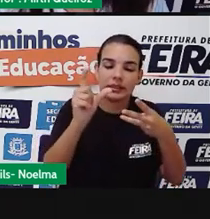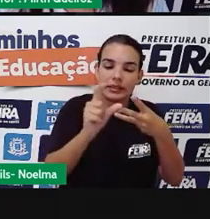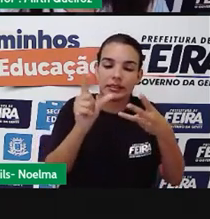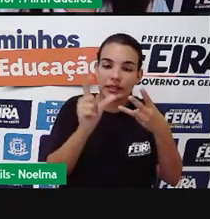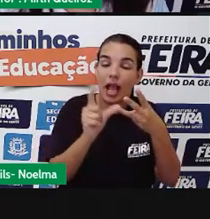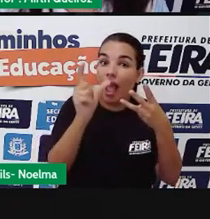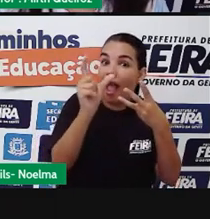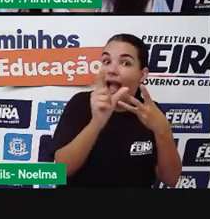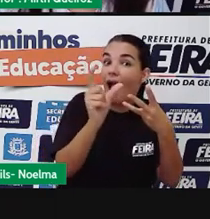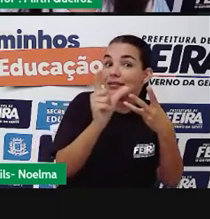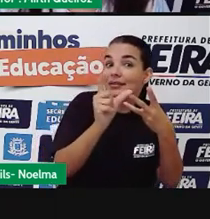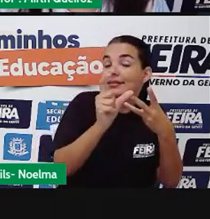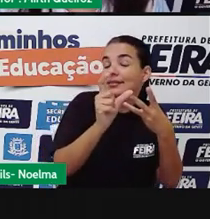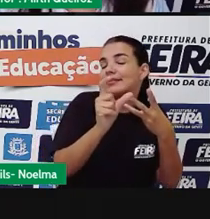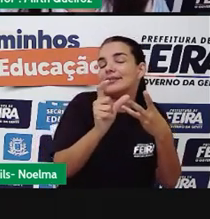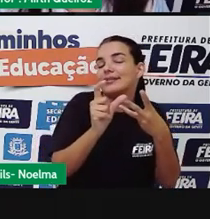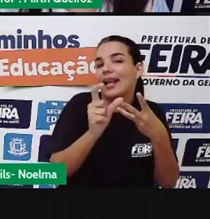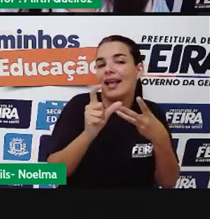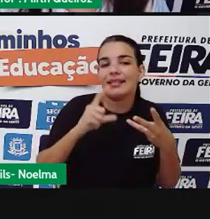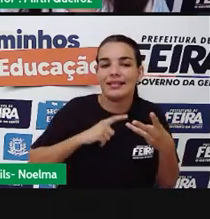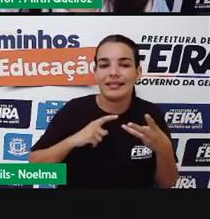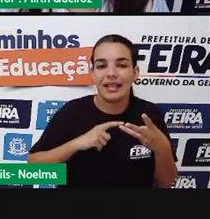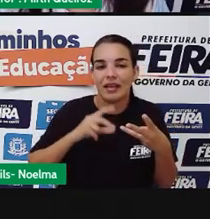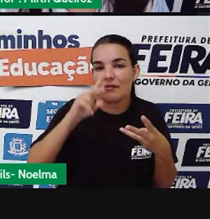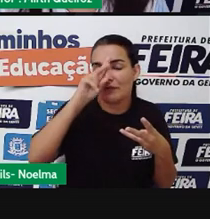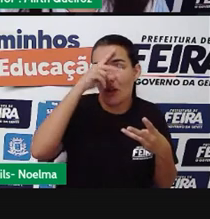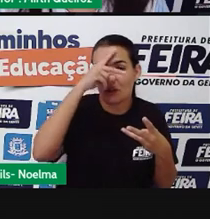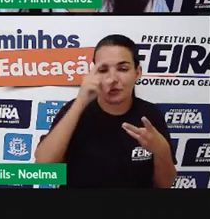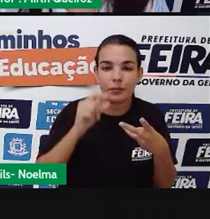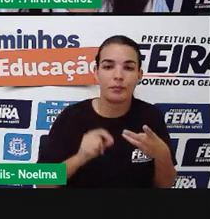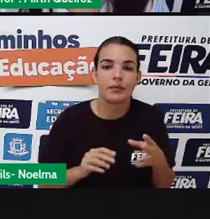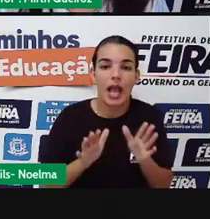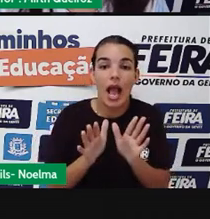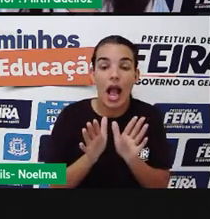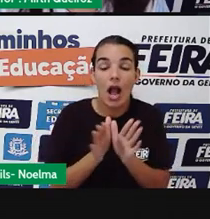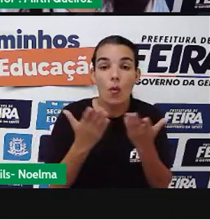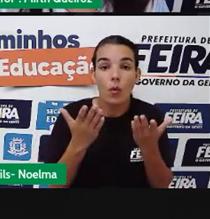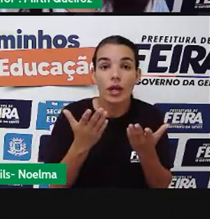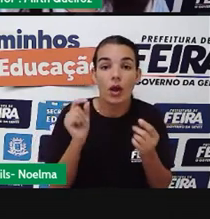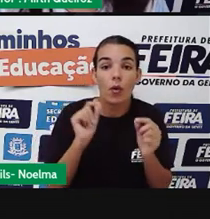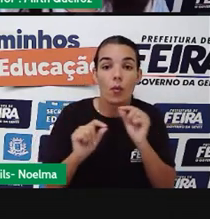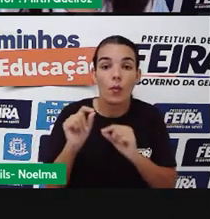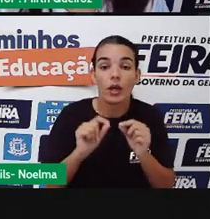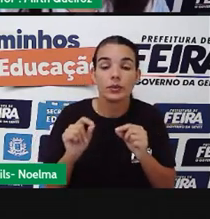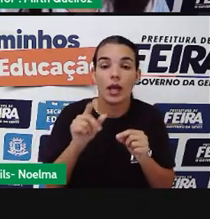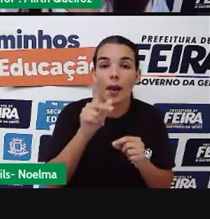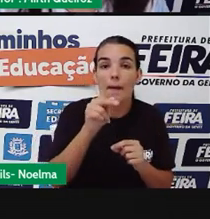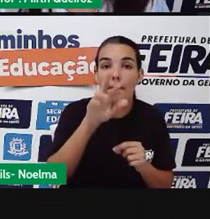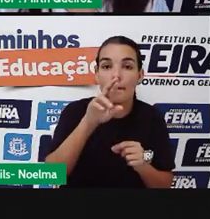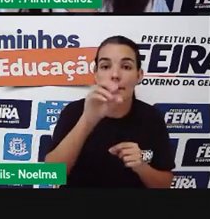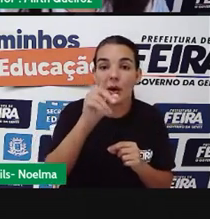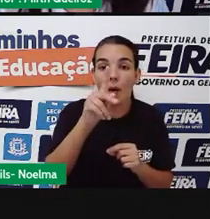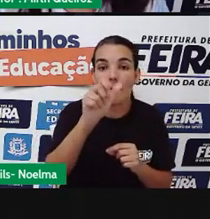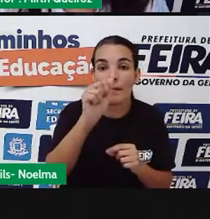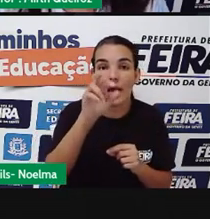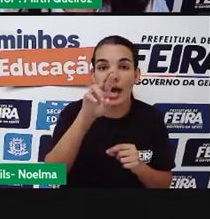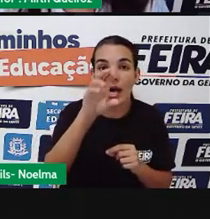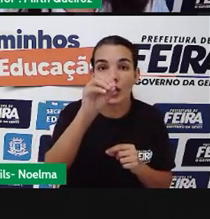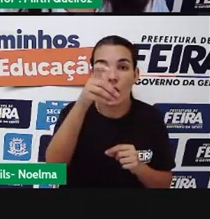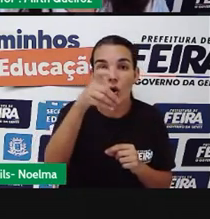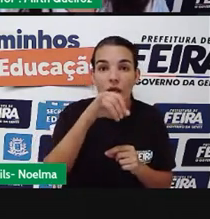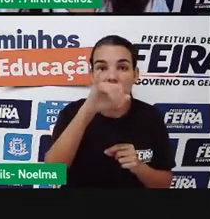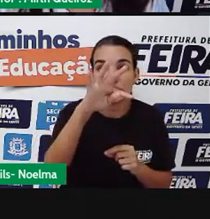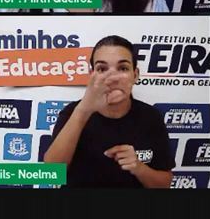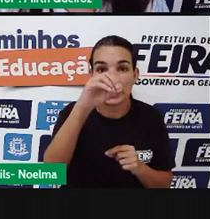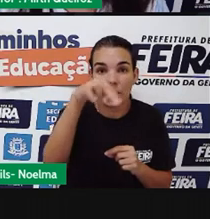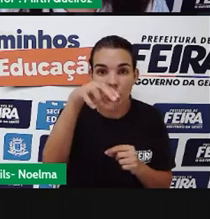pava. E proparoxítona, quando a antepenúltima sílaba é a sílaba tônica, é